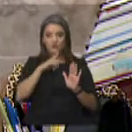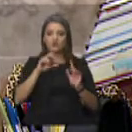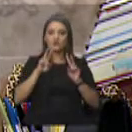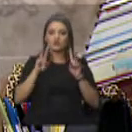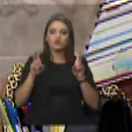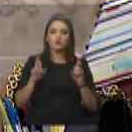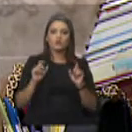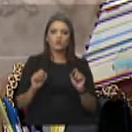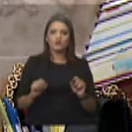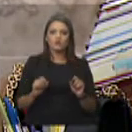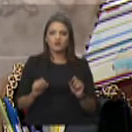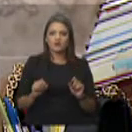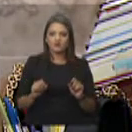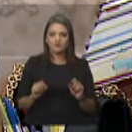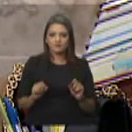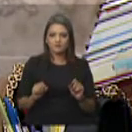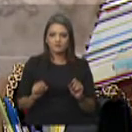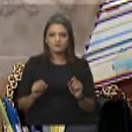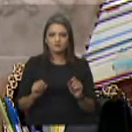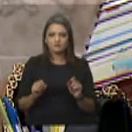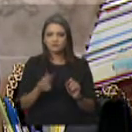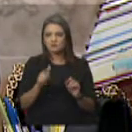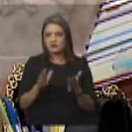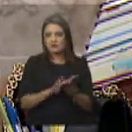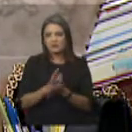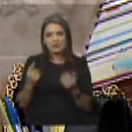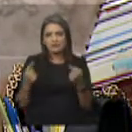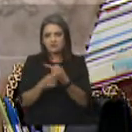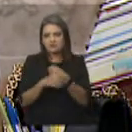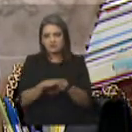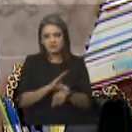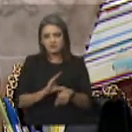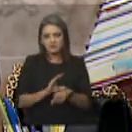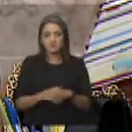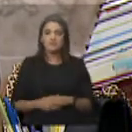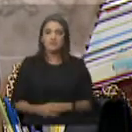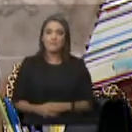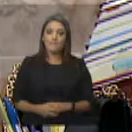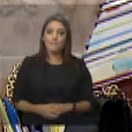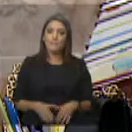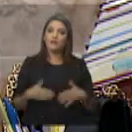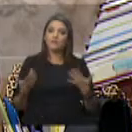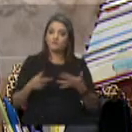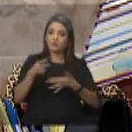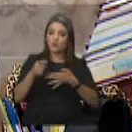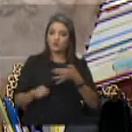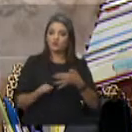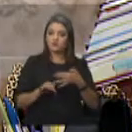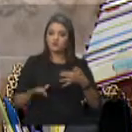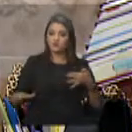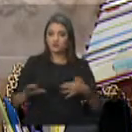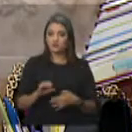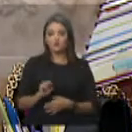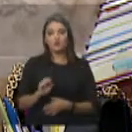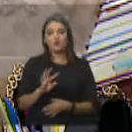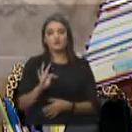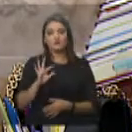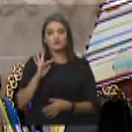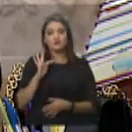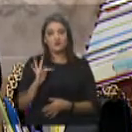qual, porém, nenhuma eiva de inconstitucionalidade é invocada. Ressalte-se que a jurisprudência do STF não